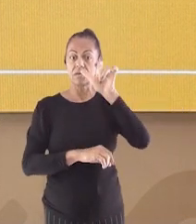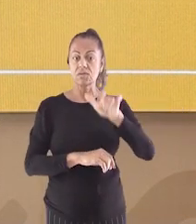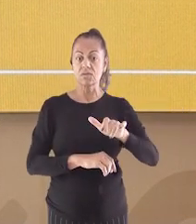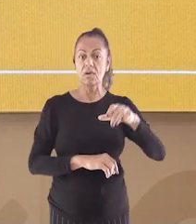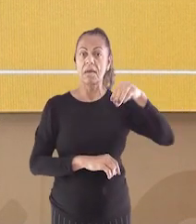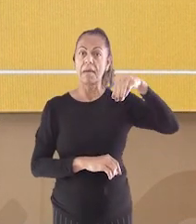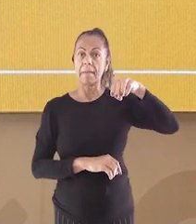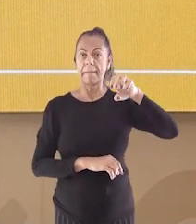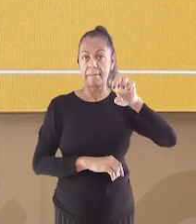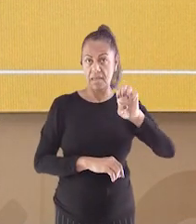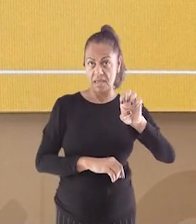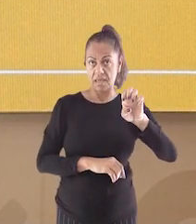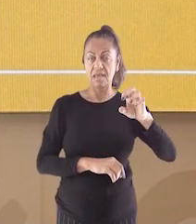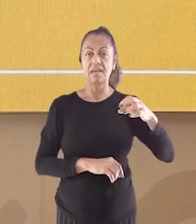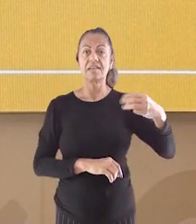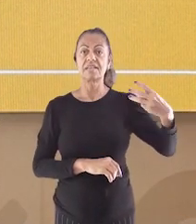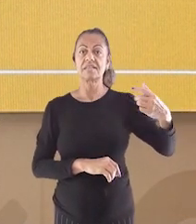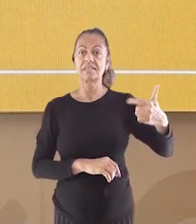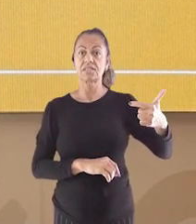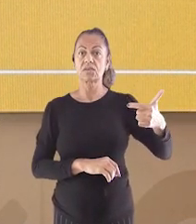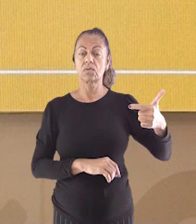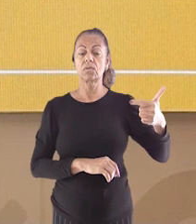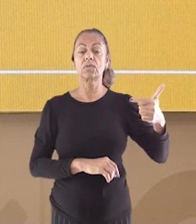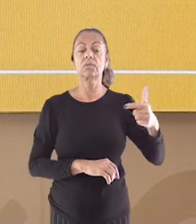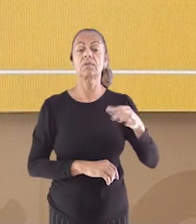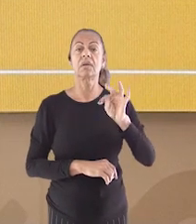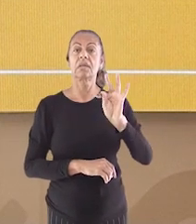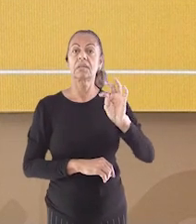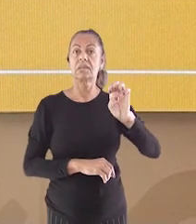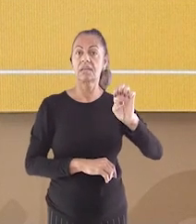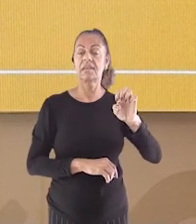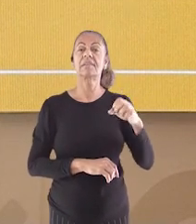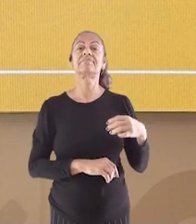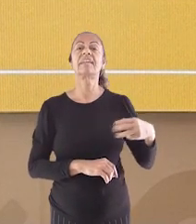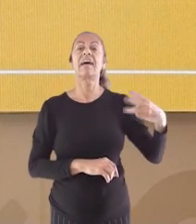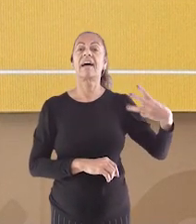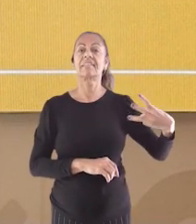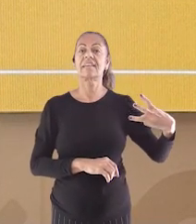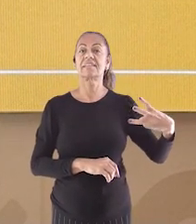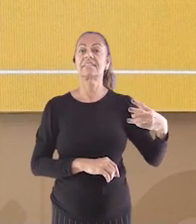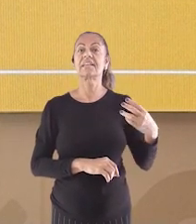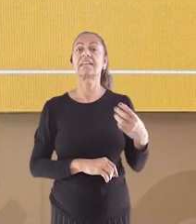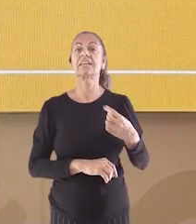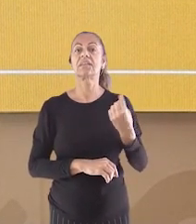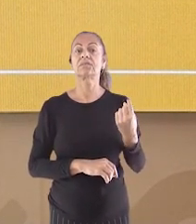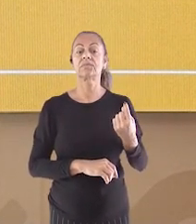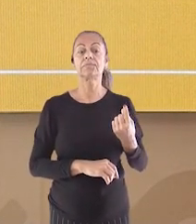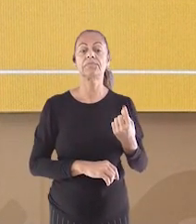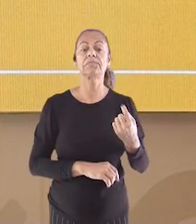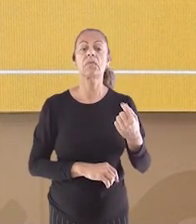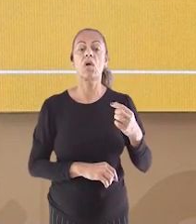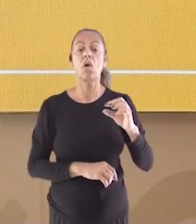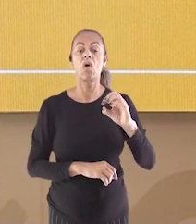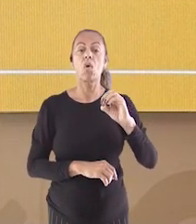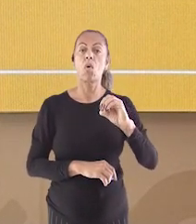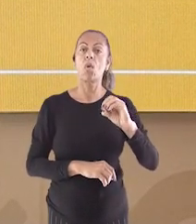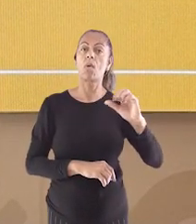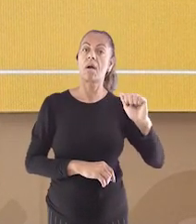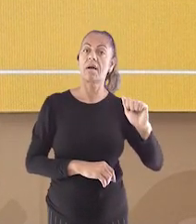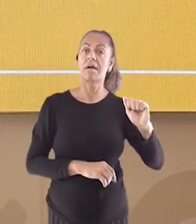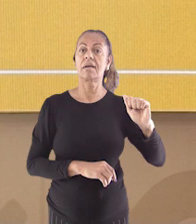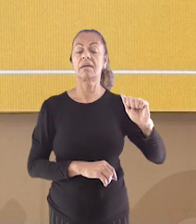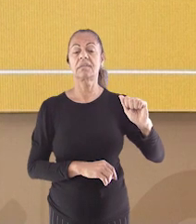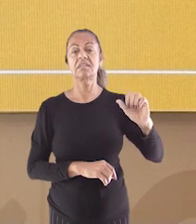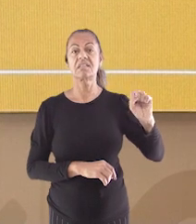do singular, nós temos o pronome me. Segunda pessoa do singular, utiliza o pronome te. A terceira pessoa do singular,